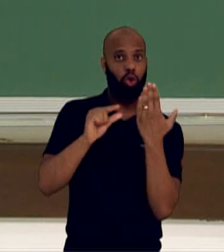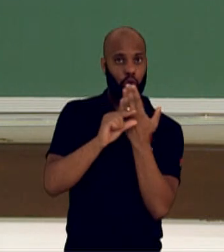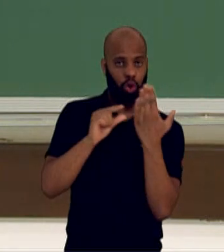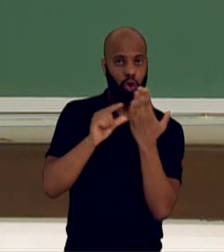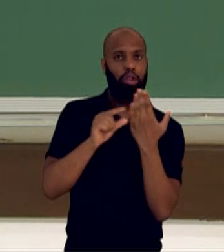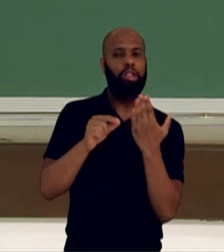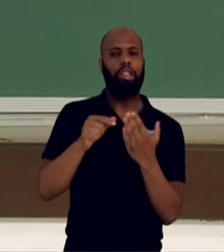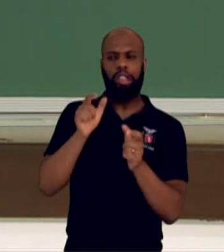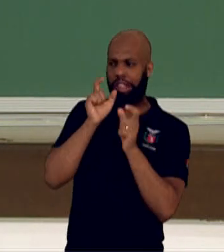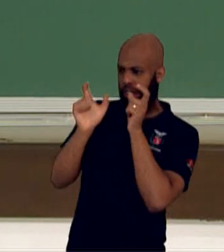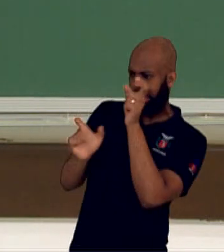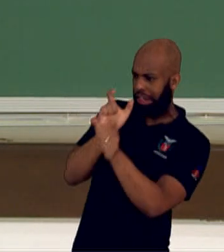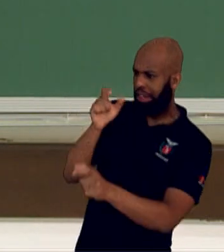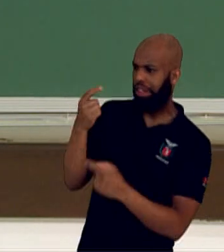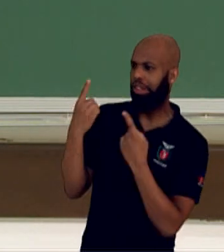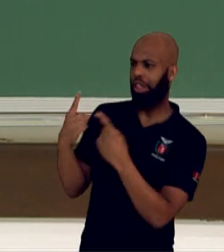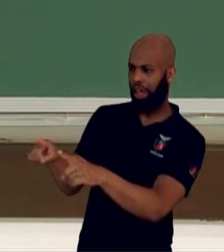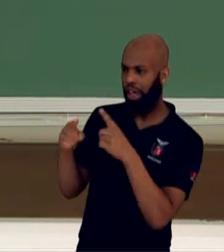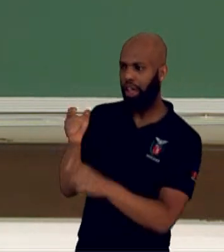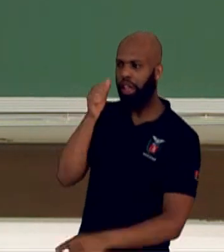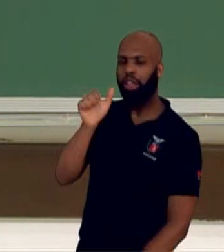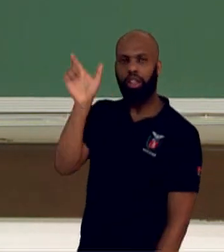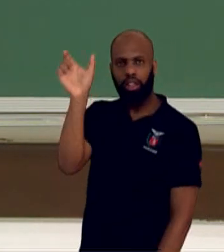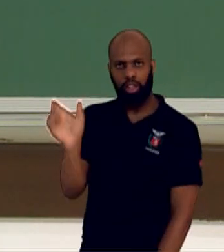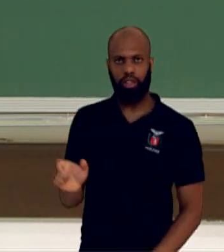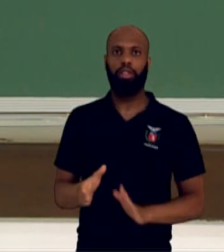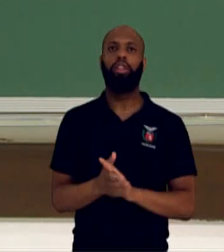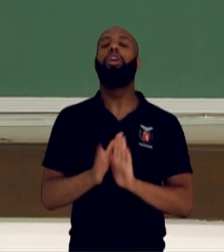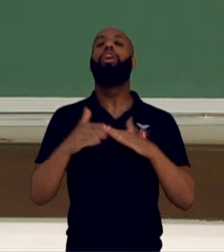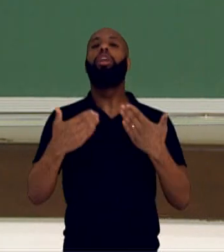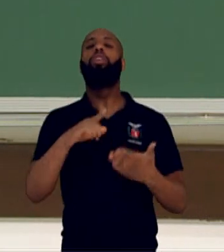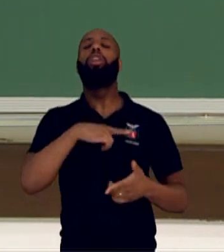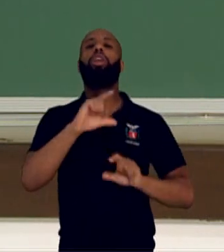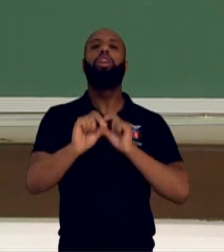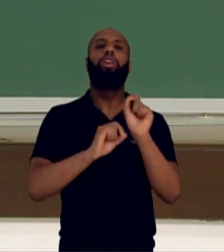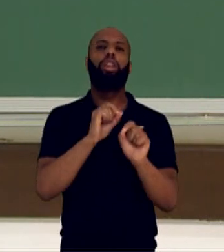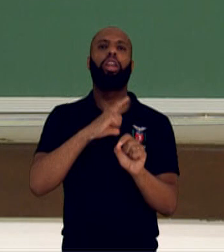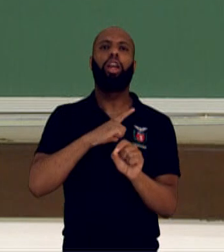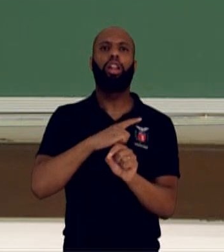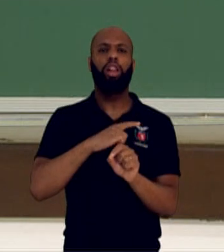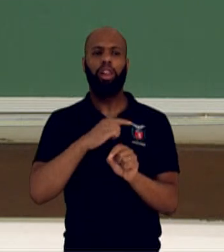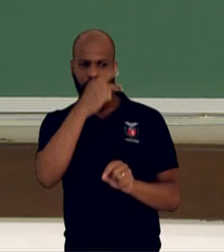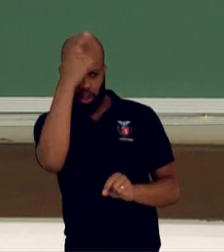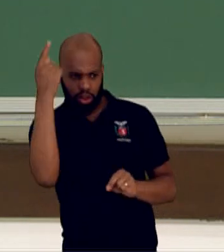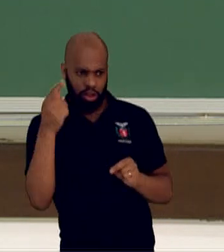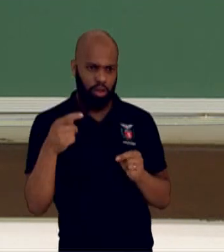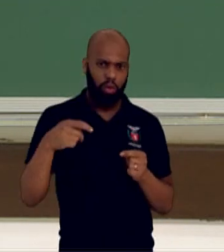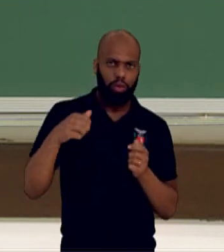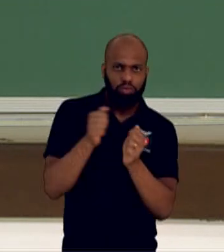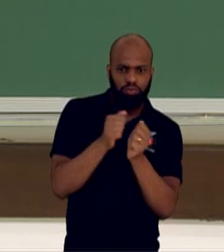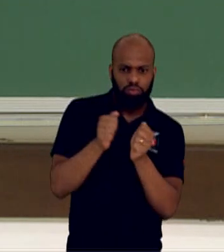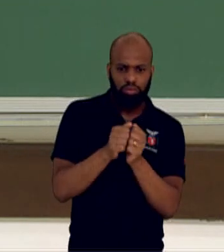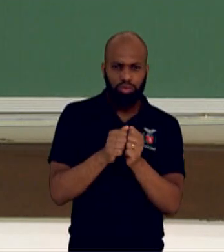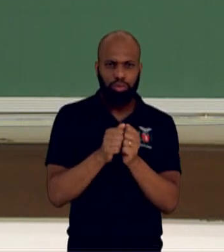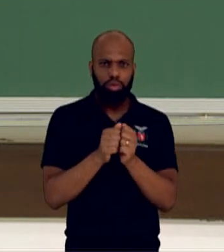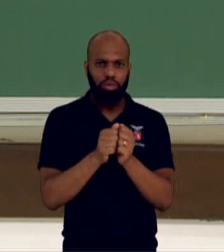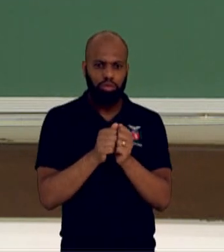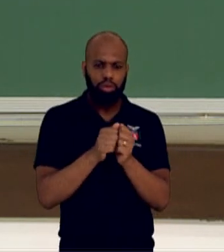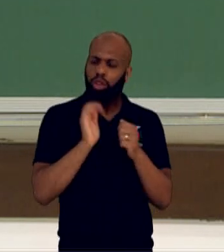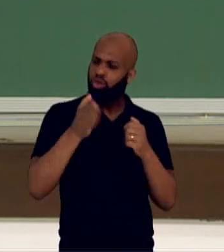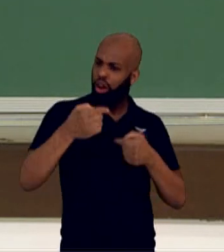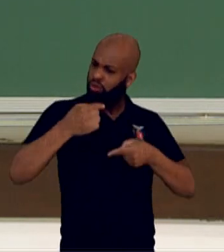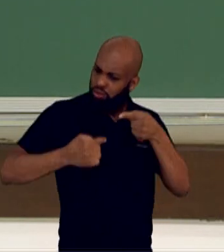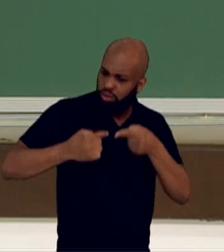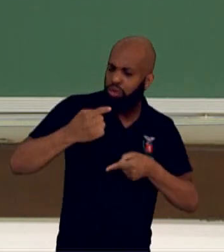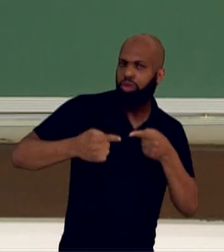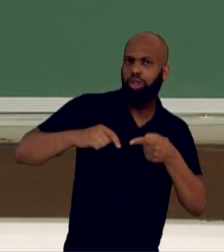à Anita, né? E isso fez com que tivesse um burburinho entre os artistas que estavam já discutindo